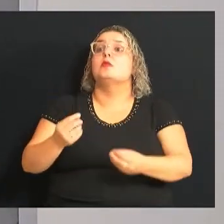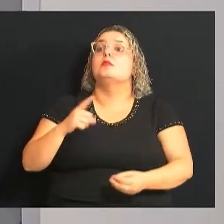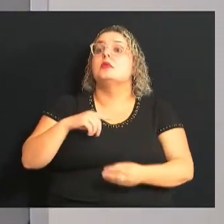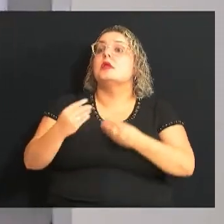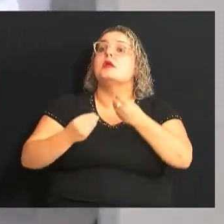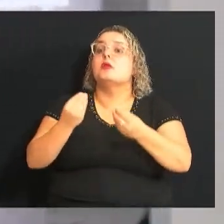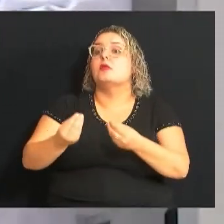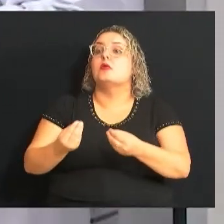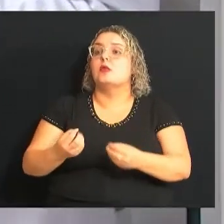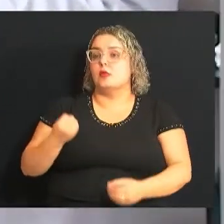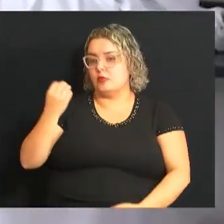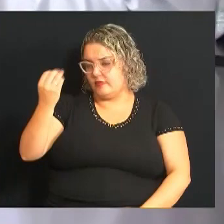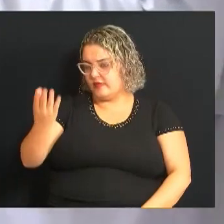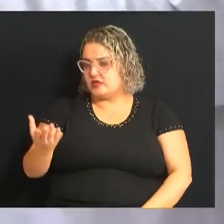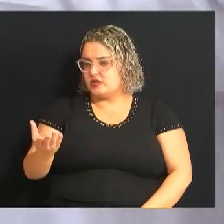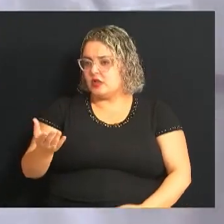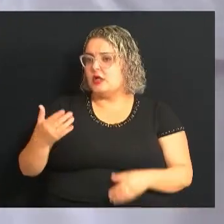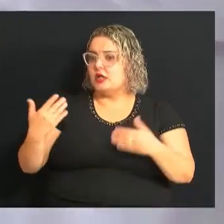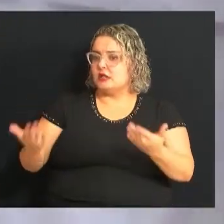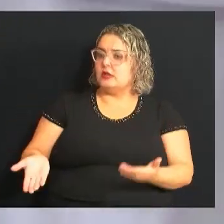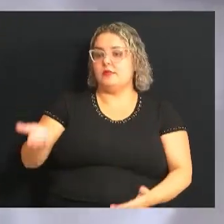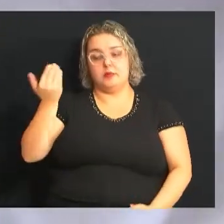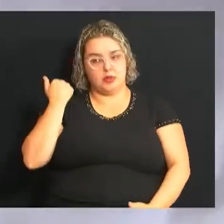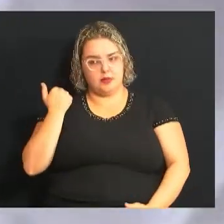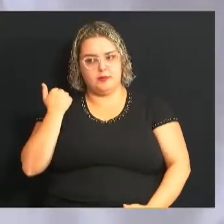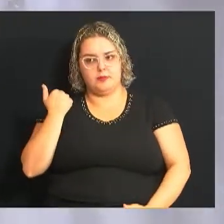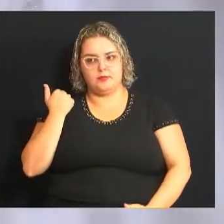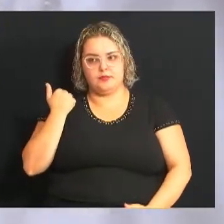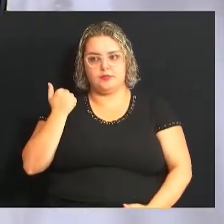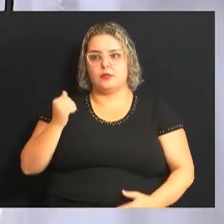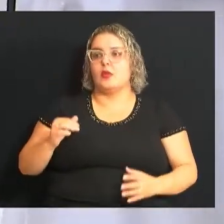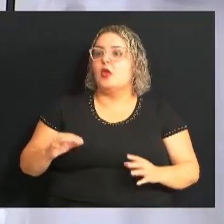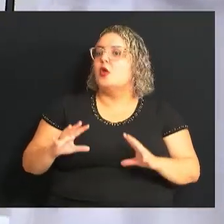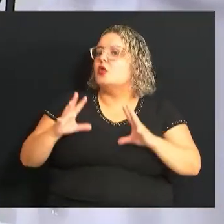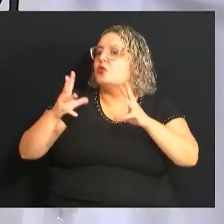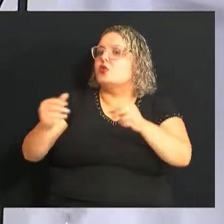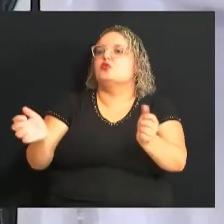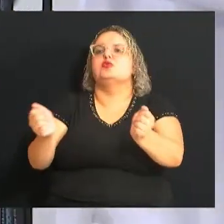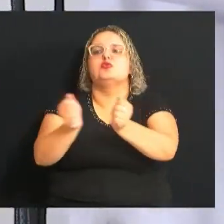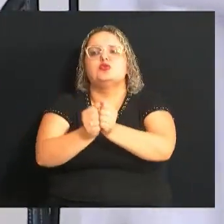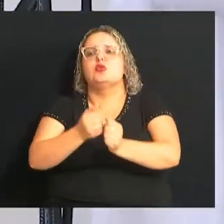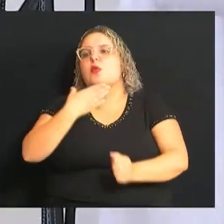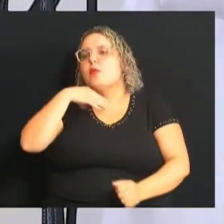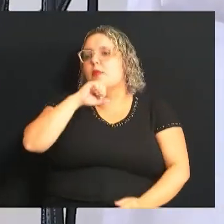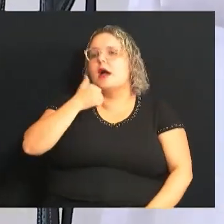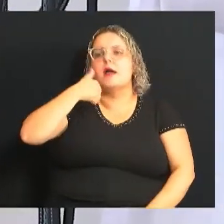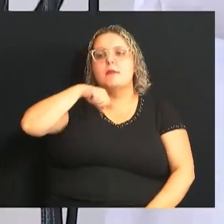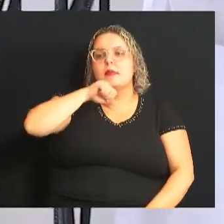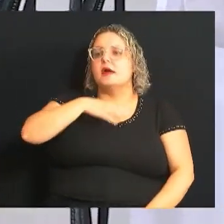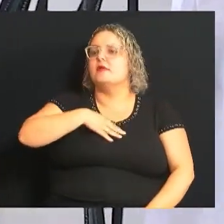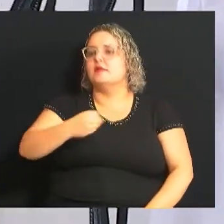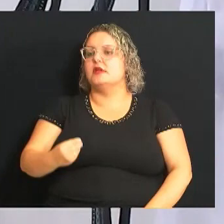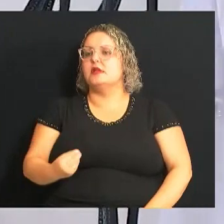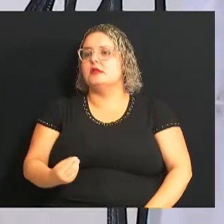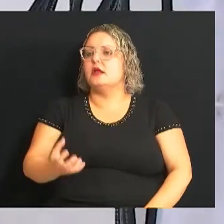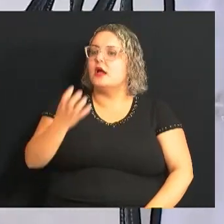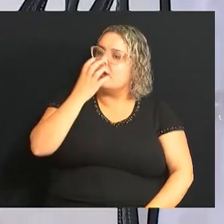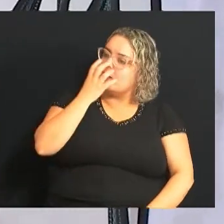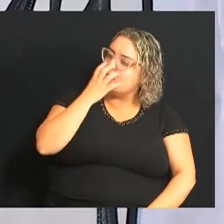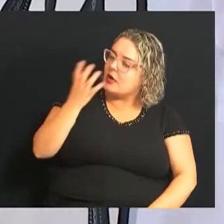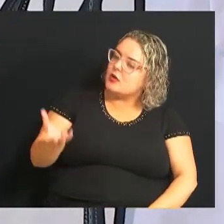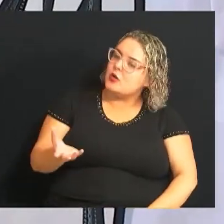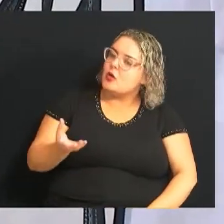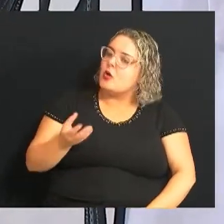de estar viajando. Então vamos lá, está a turma toda, pai, mãe, filho, a cachorrada. O que a